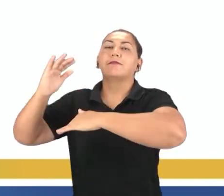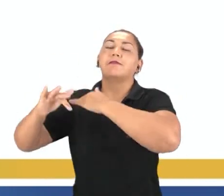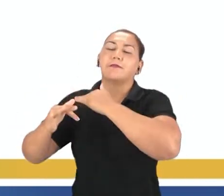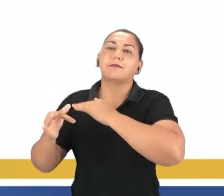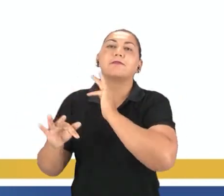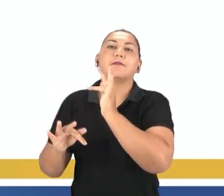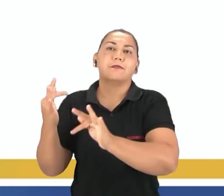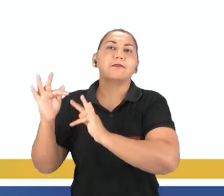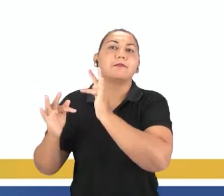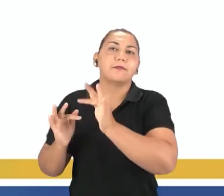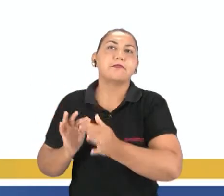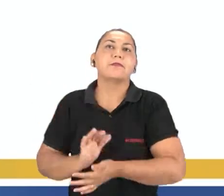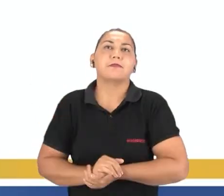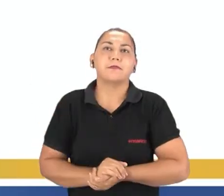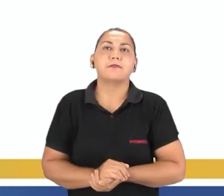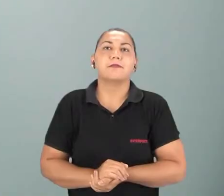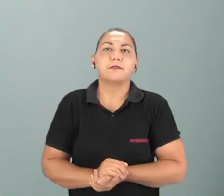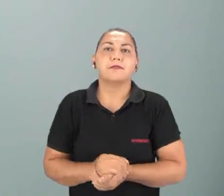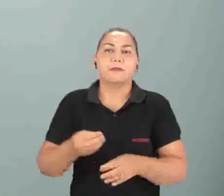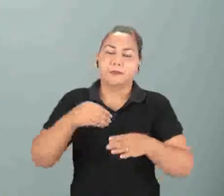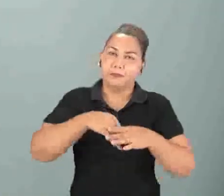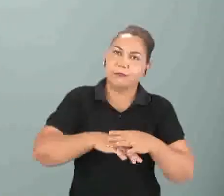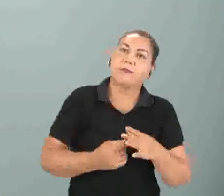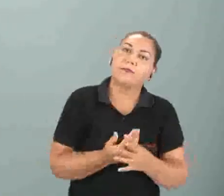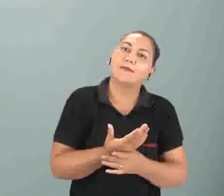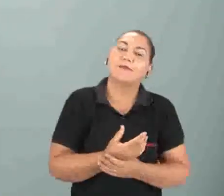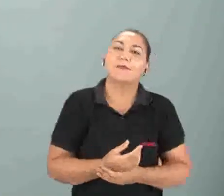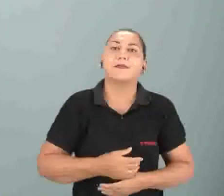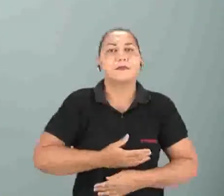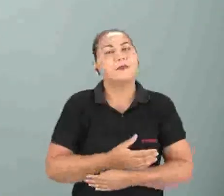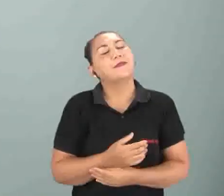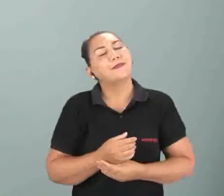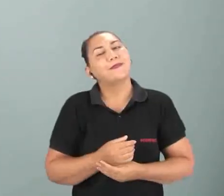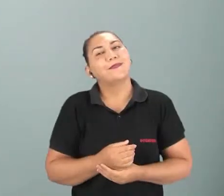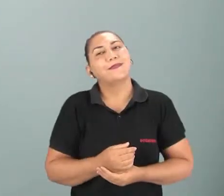na agricultura. Então, pessoal, é isso. Quero agradecer pela